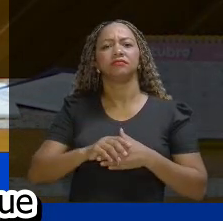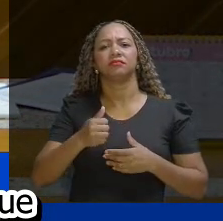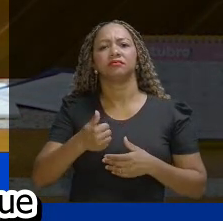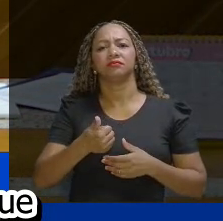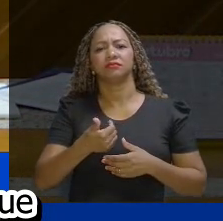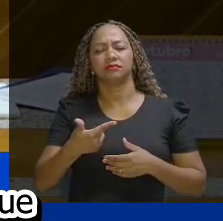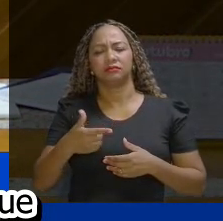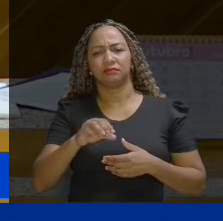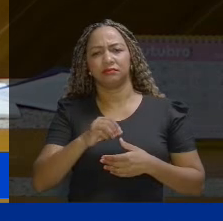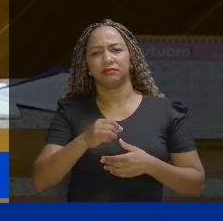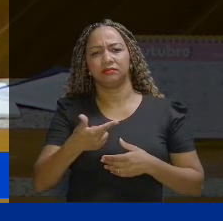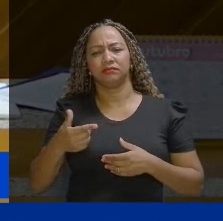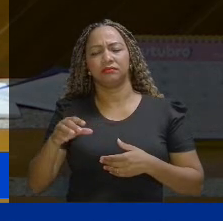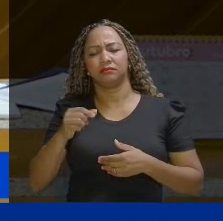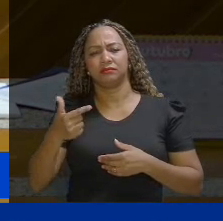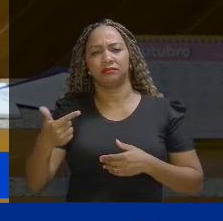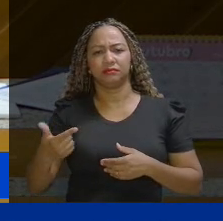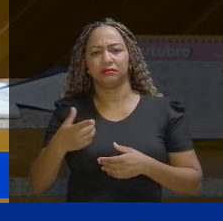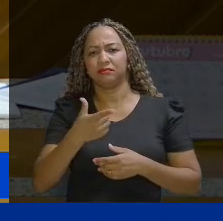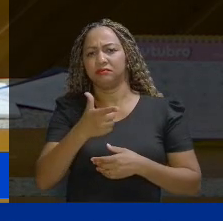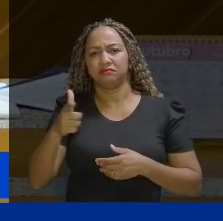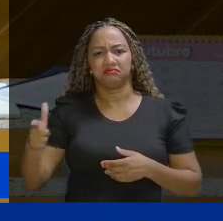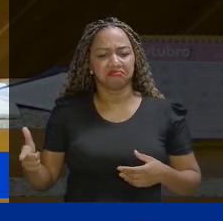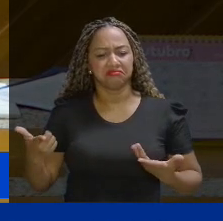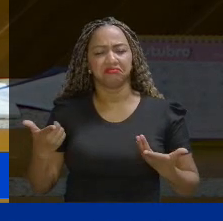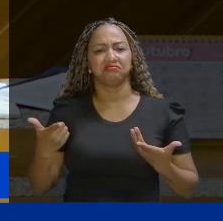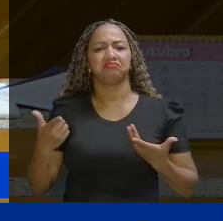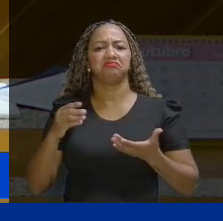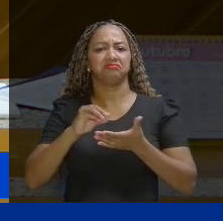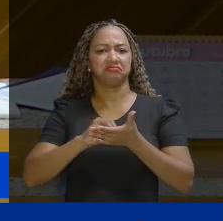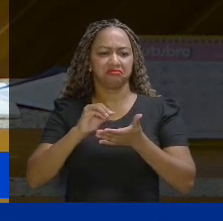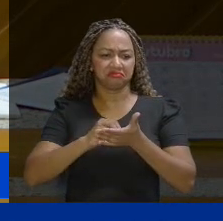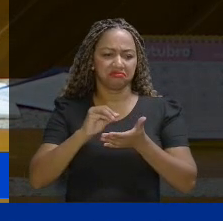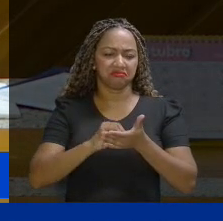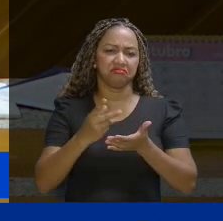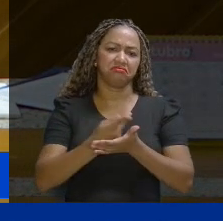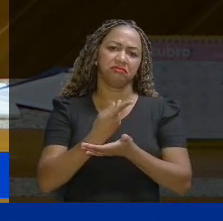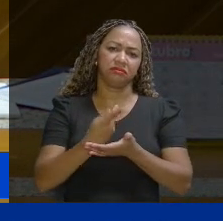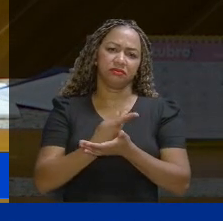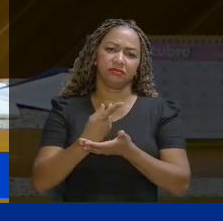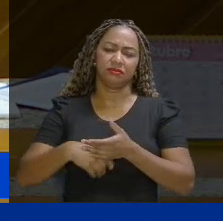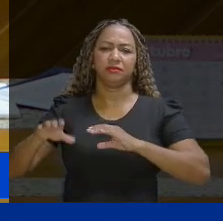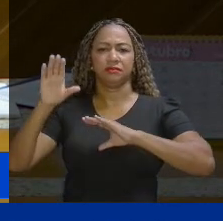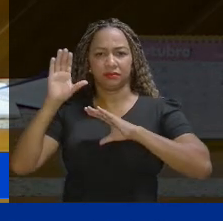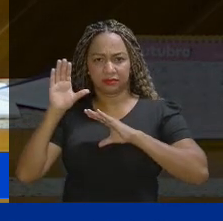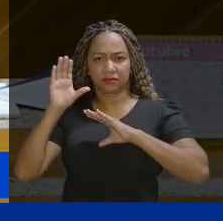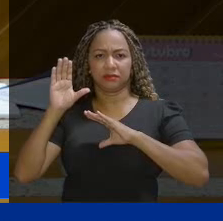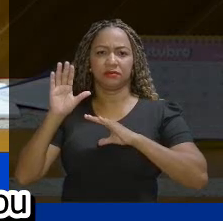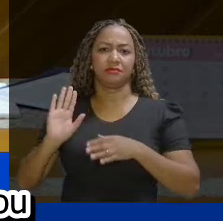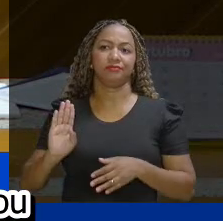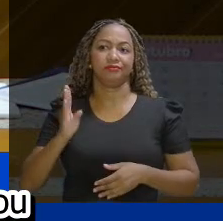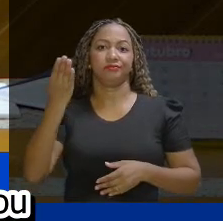9 de 22. Afirmou que não houve obscuridade na análise das candidaturas fictícias, já que se